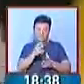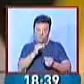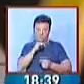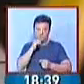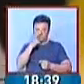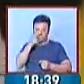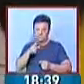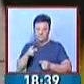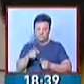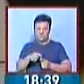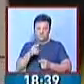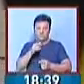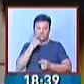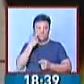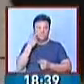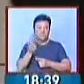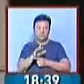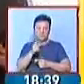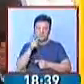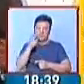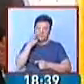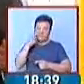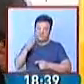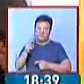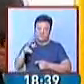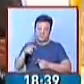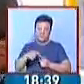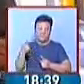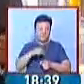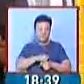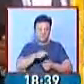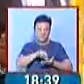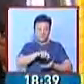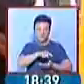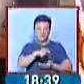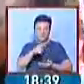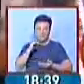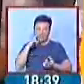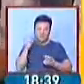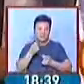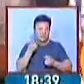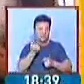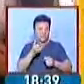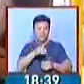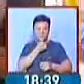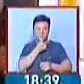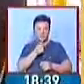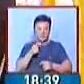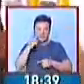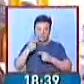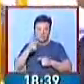vezes as pessoas, sei lá, que moram na Penha e que vêm à Baixa, levam muito mais tempo a arranjar lugar para estacionar o carro do que propriamente na